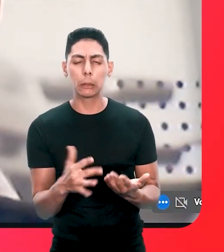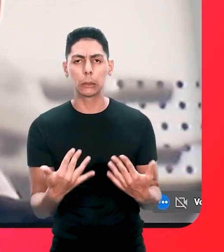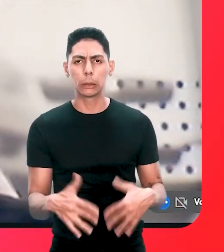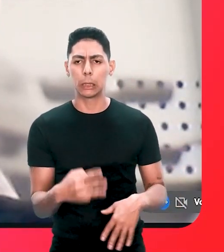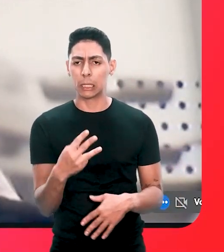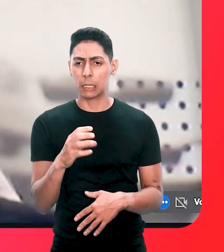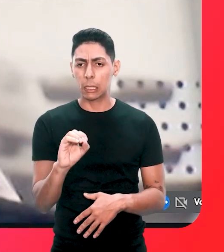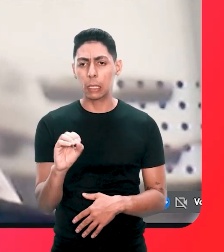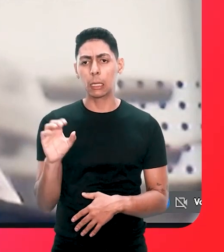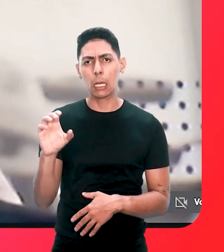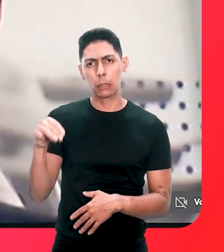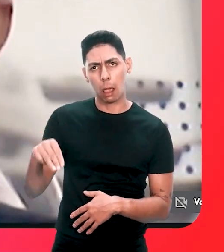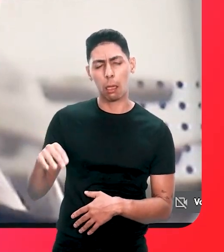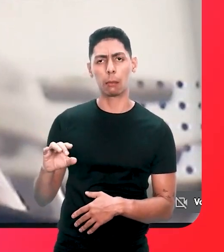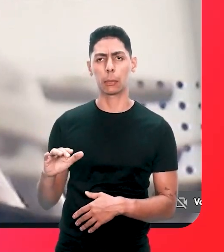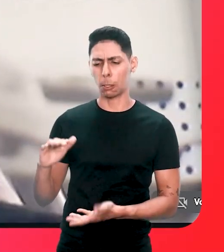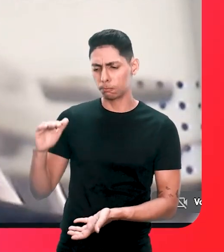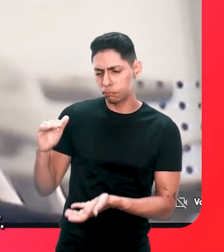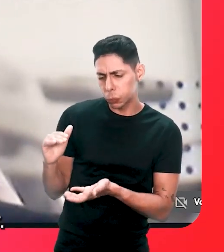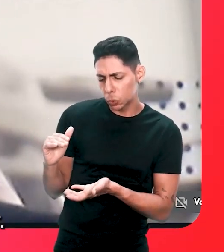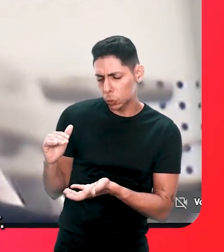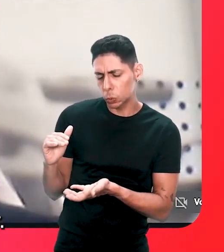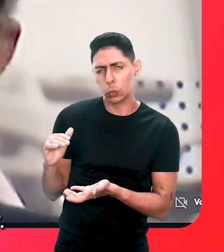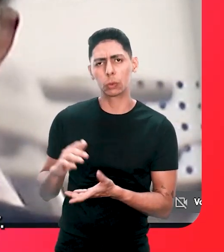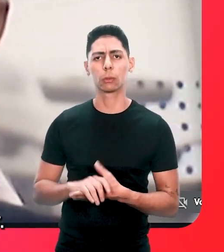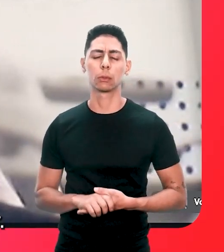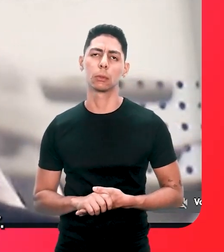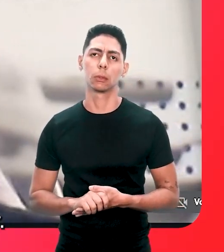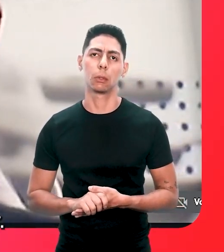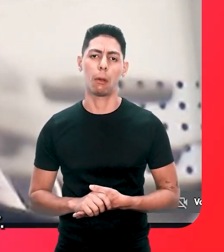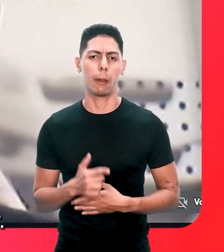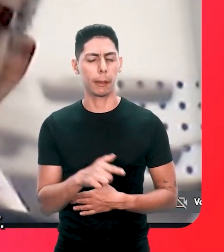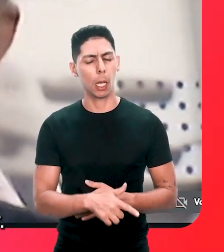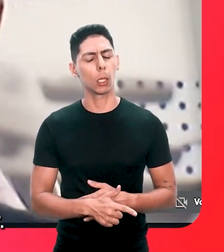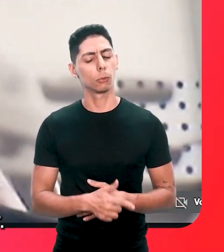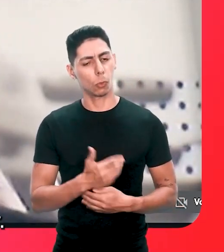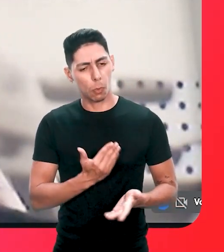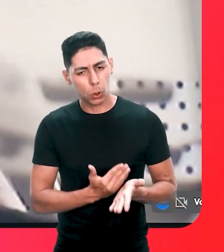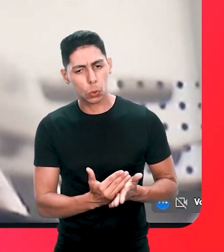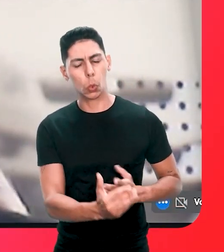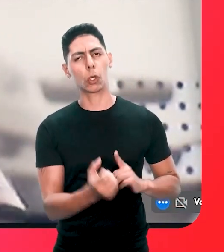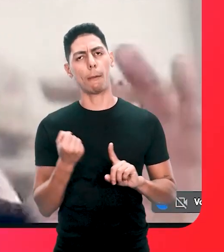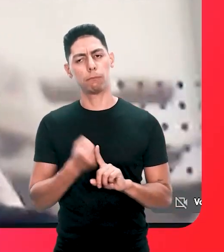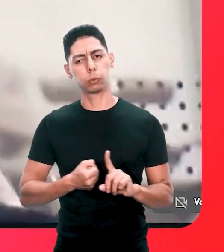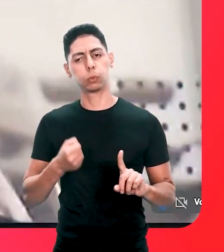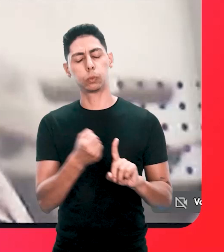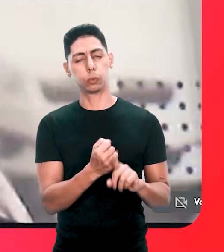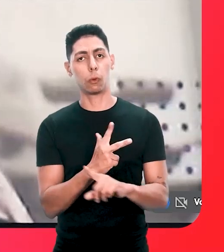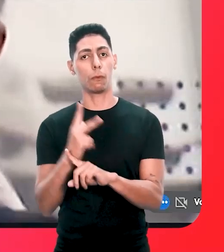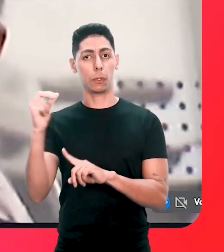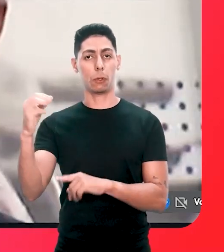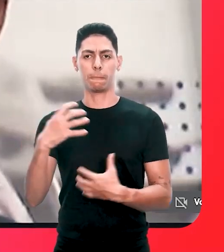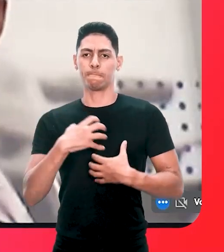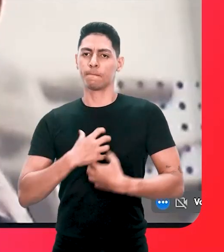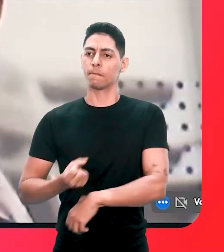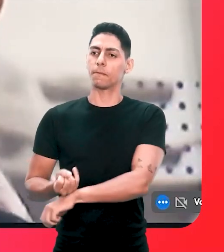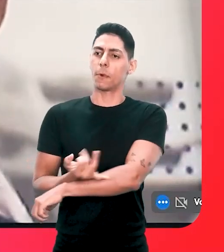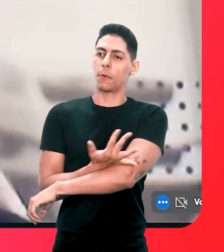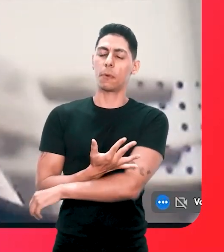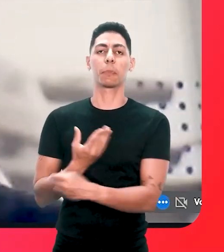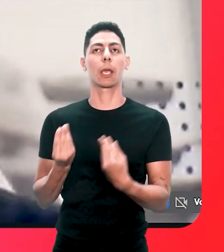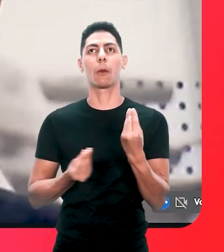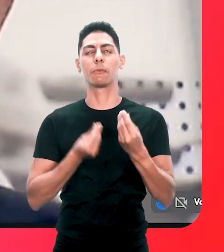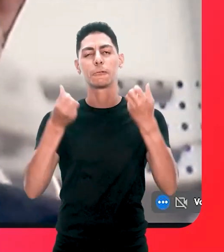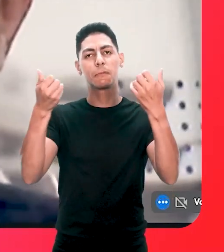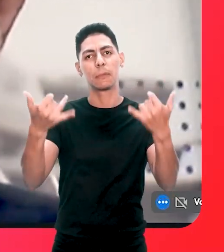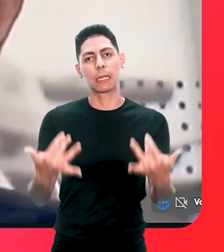30 centímetros. E desde ali ele foi um lutador e vencedor. E eu vou me emocionar, porque eu não tenho como contar